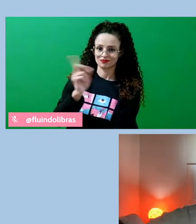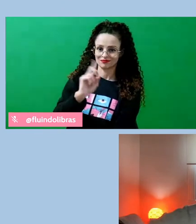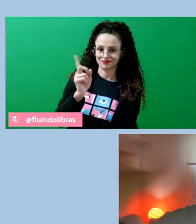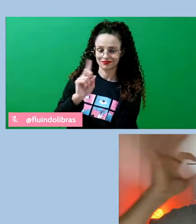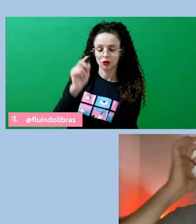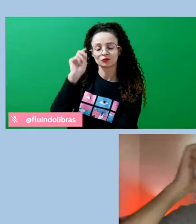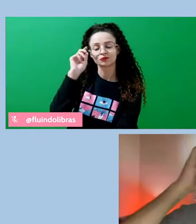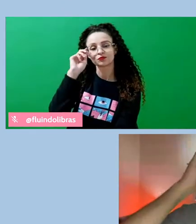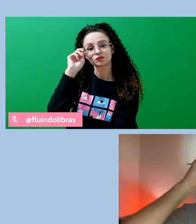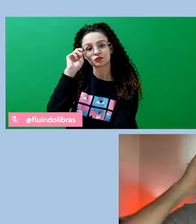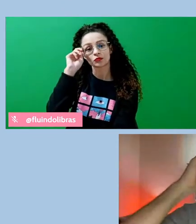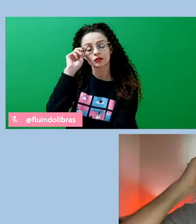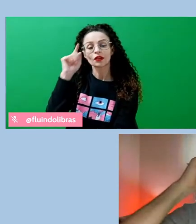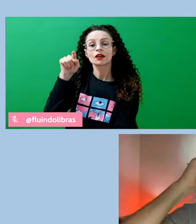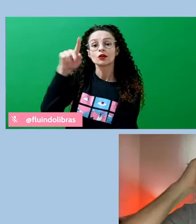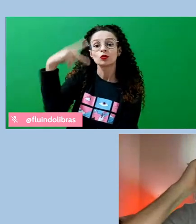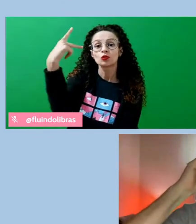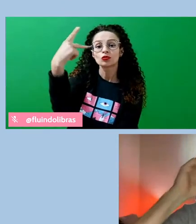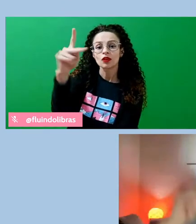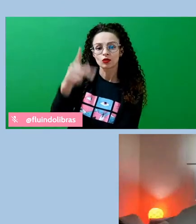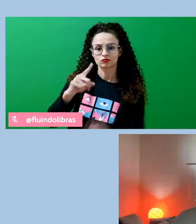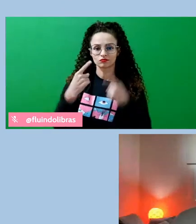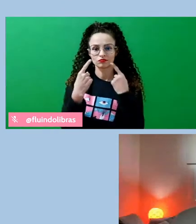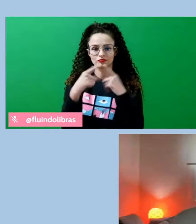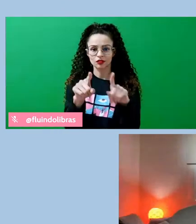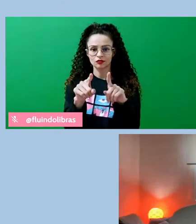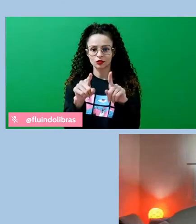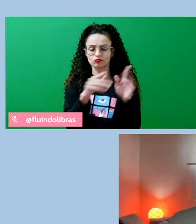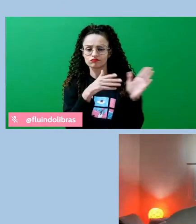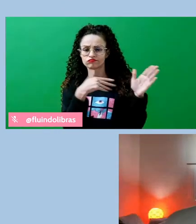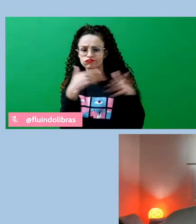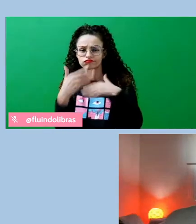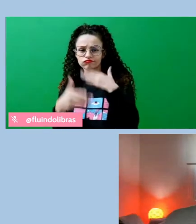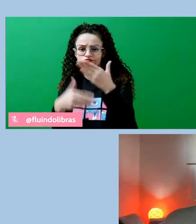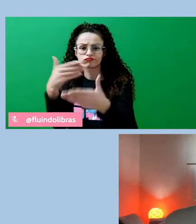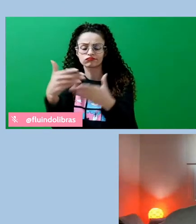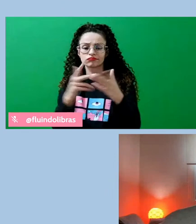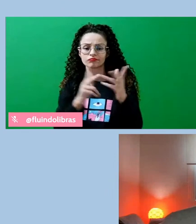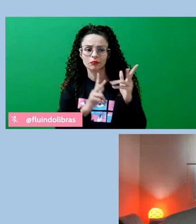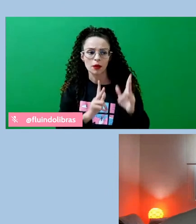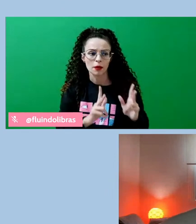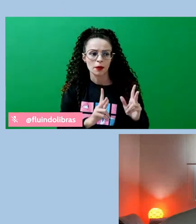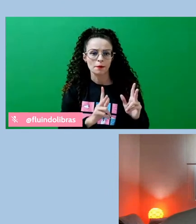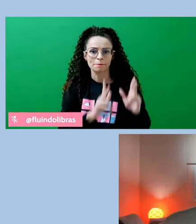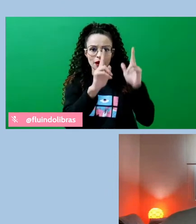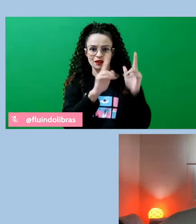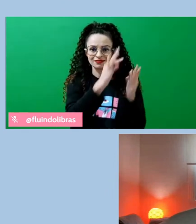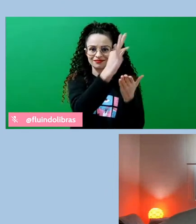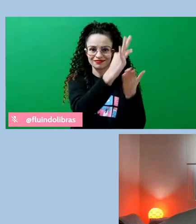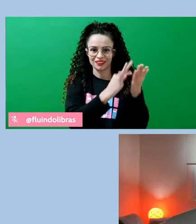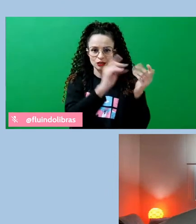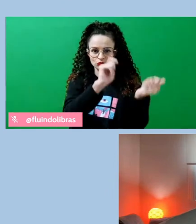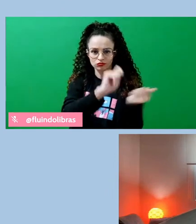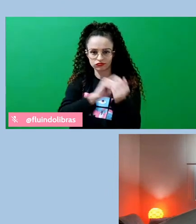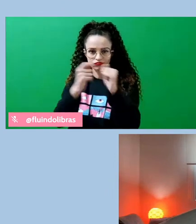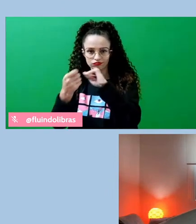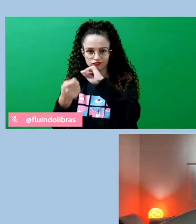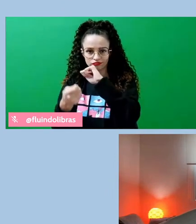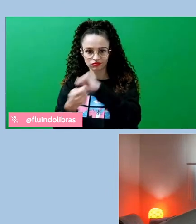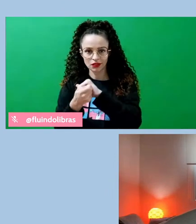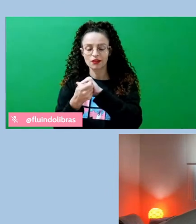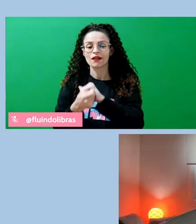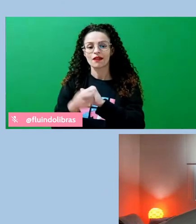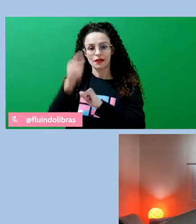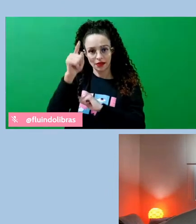teu desafio, o teu principal desafio nesse processo de cortar o texto para chegar nessa versão que foi a que